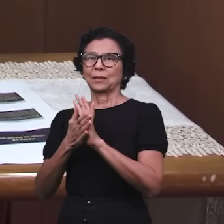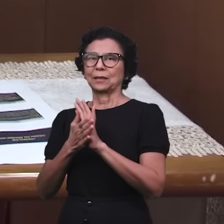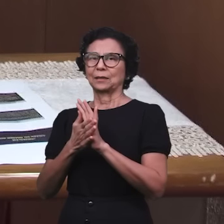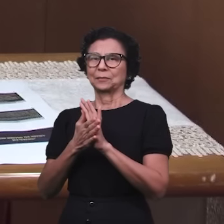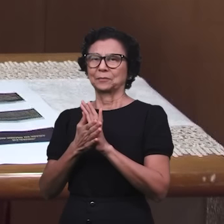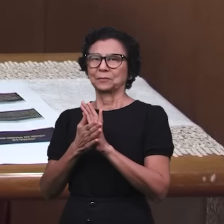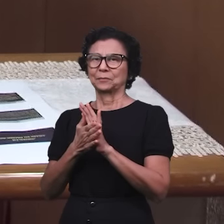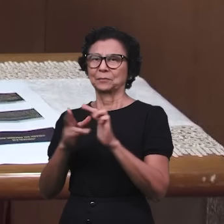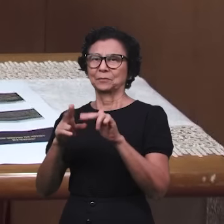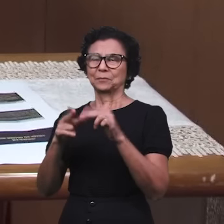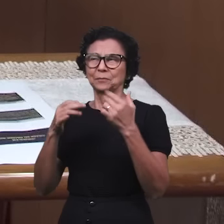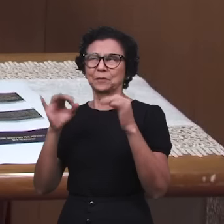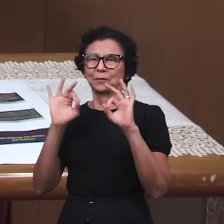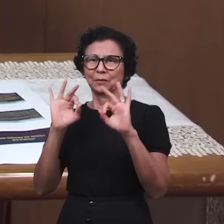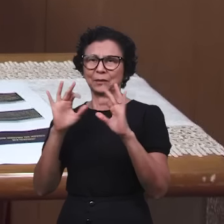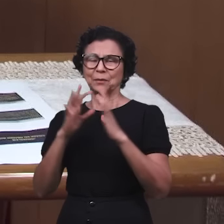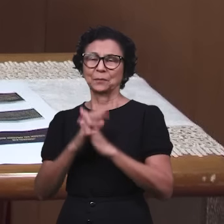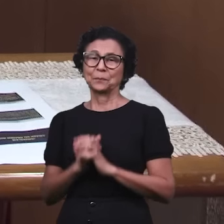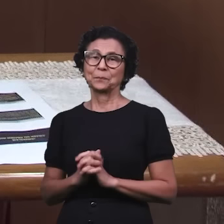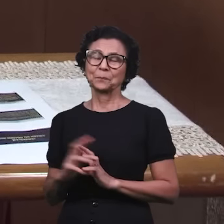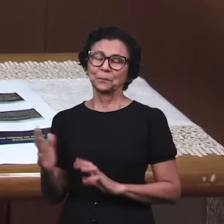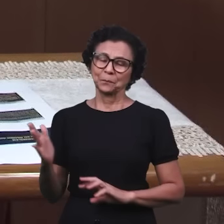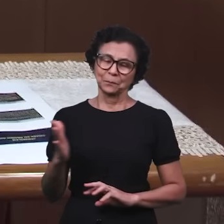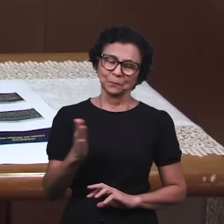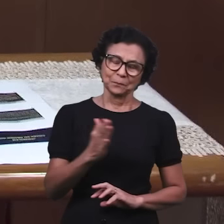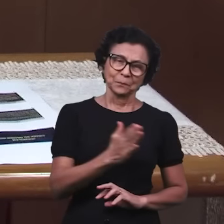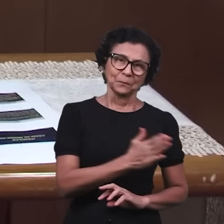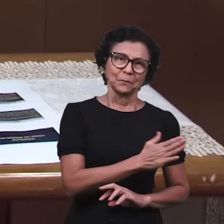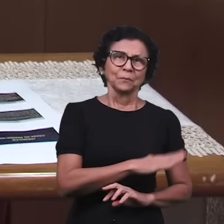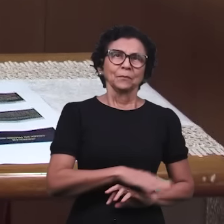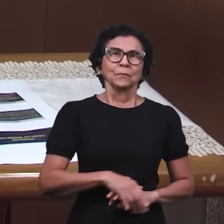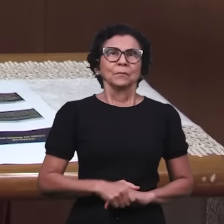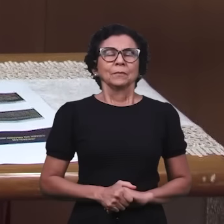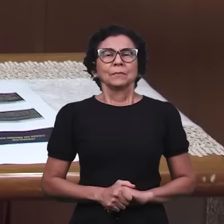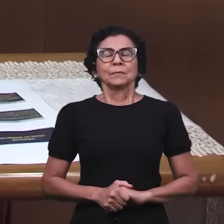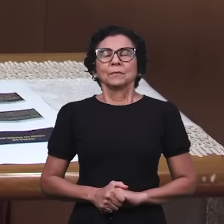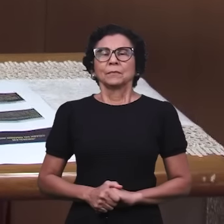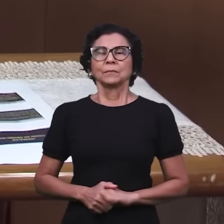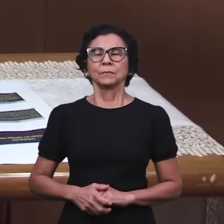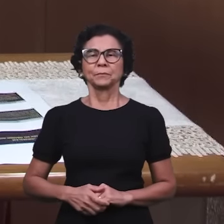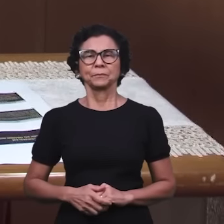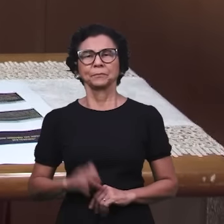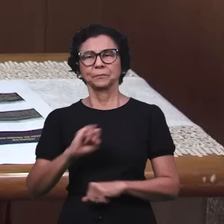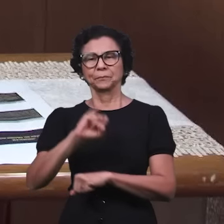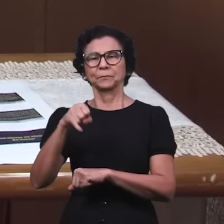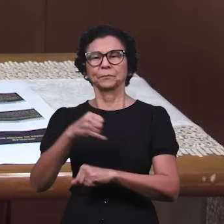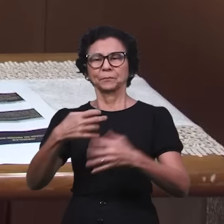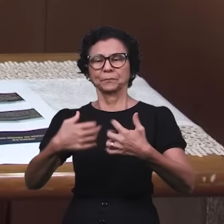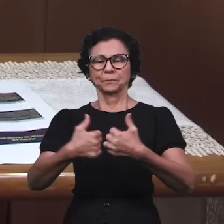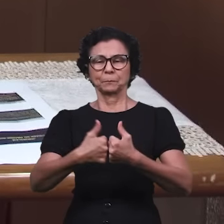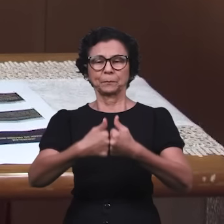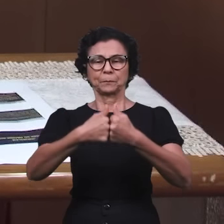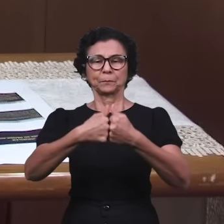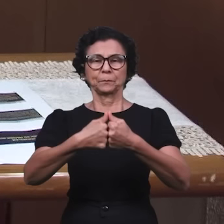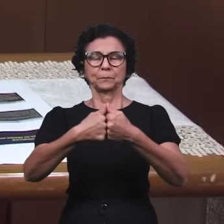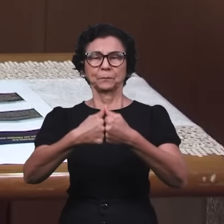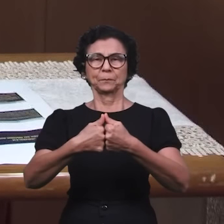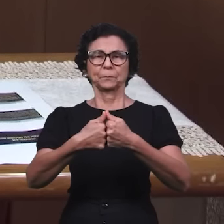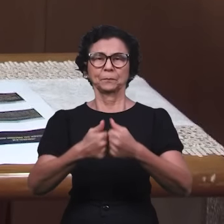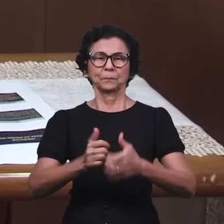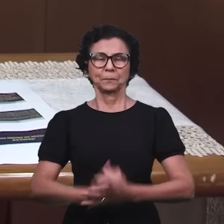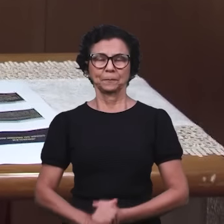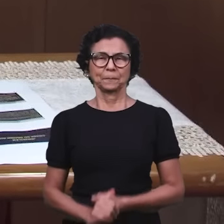perfeição. Estas coisas colocadas, a arca dentro de Jerusalém, Davi reestabelece